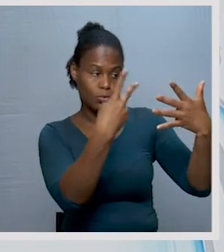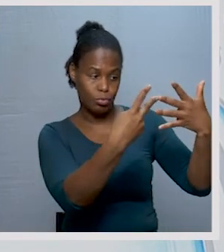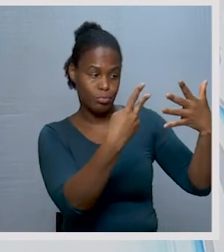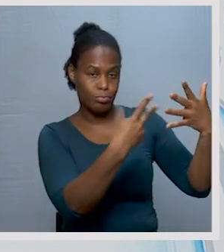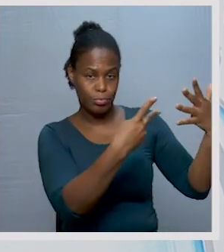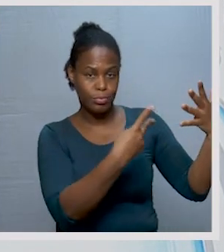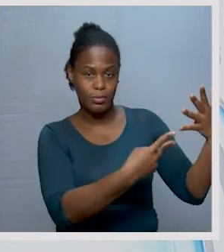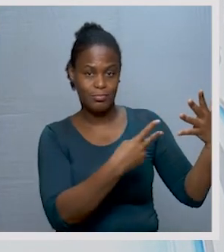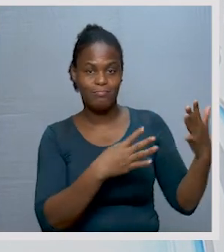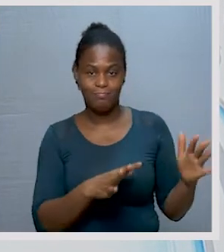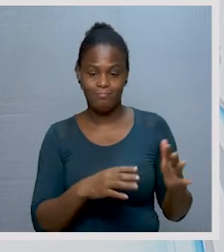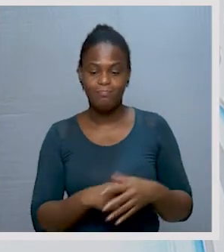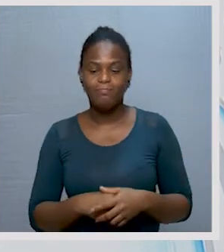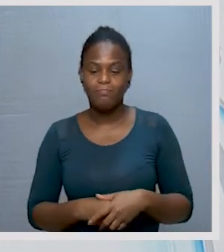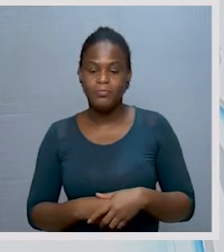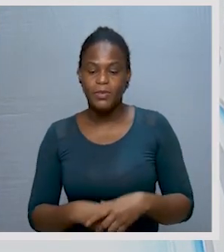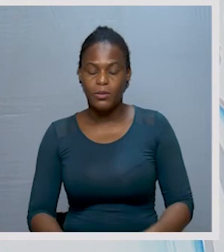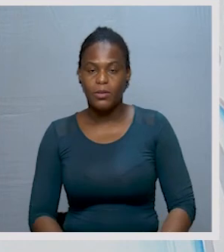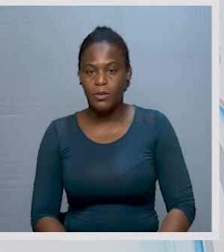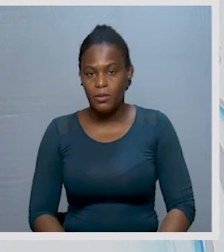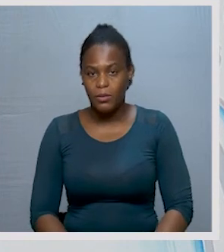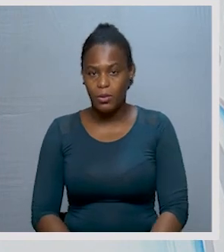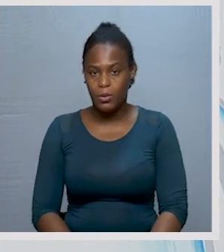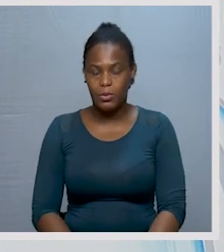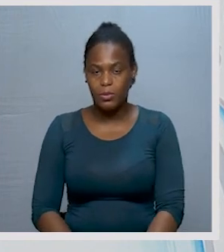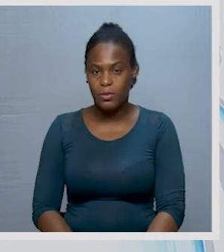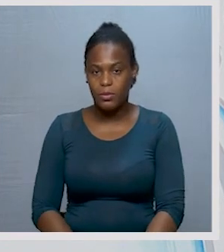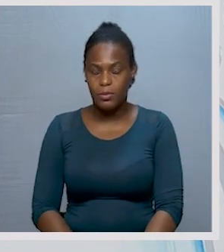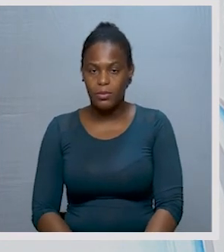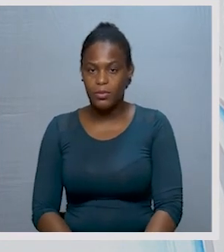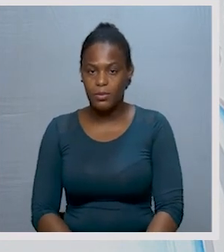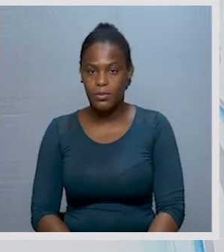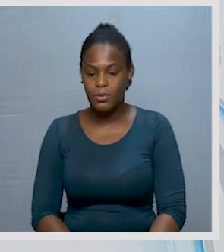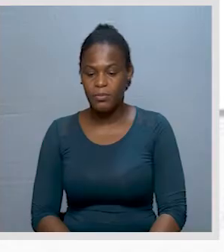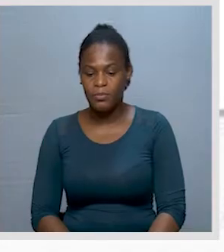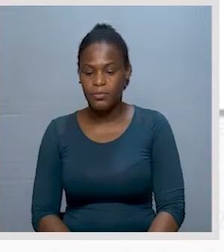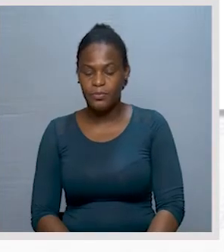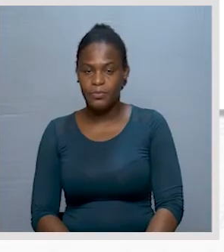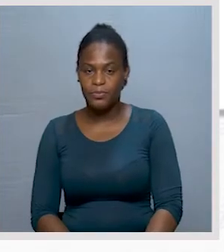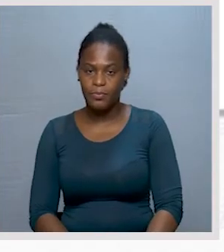vezes. Neste caso, 2 janelas. E a operação,